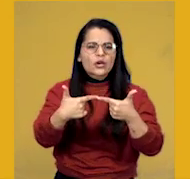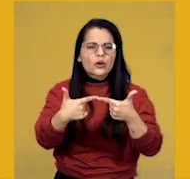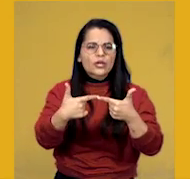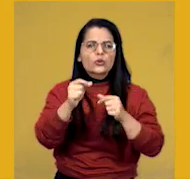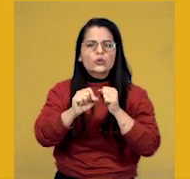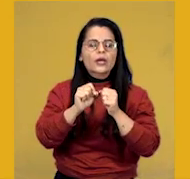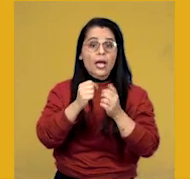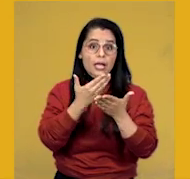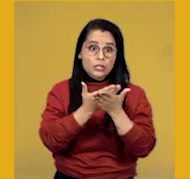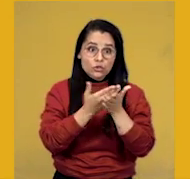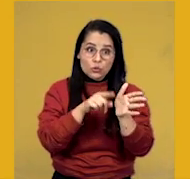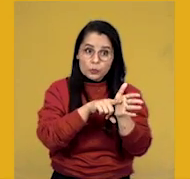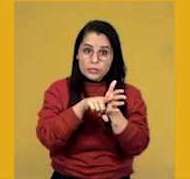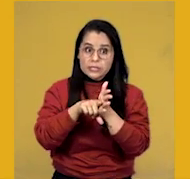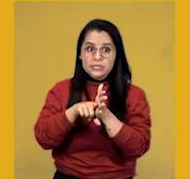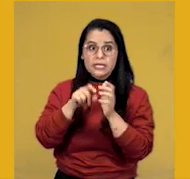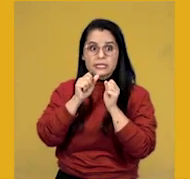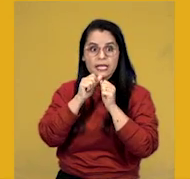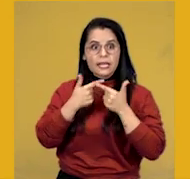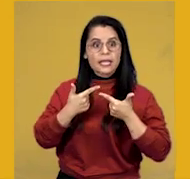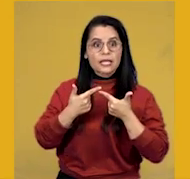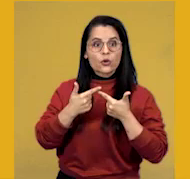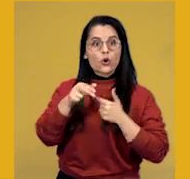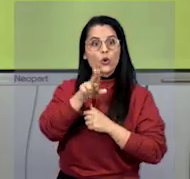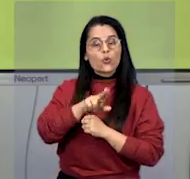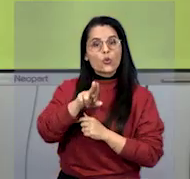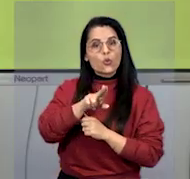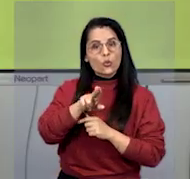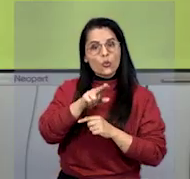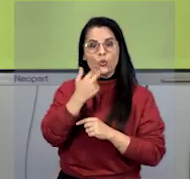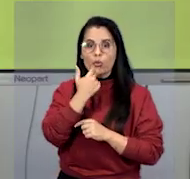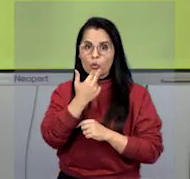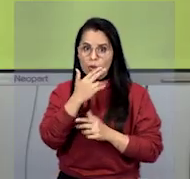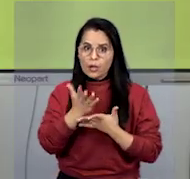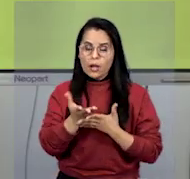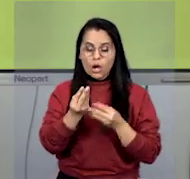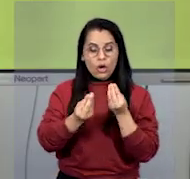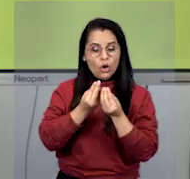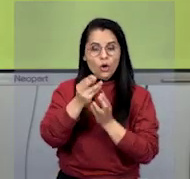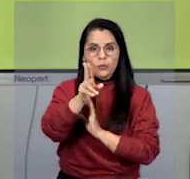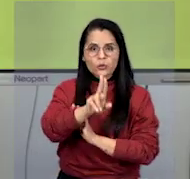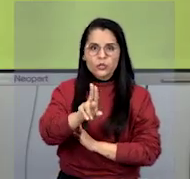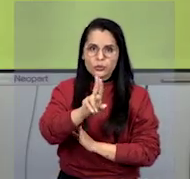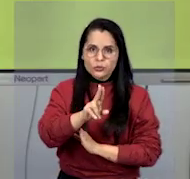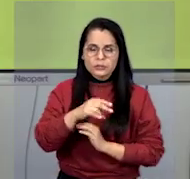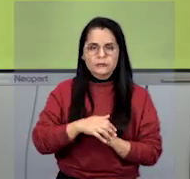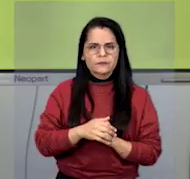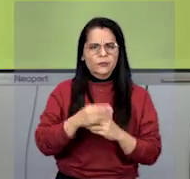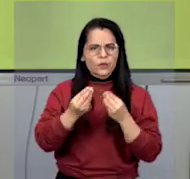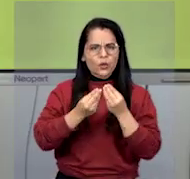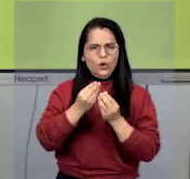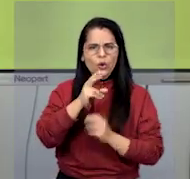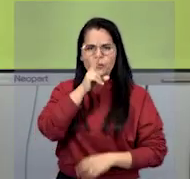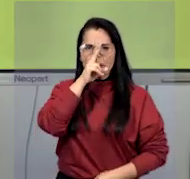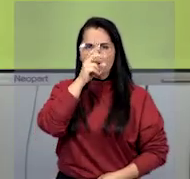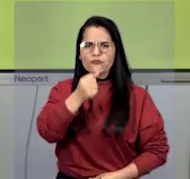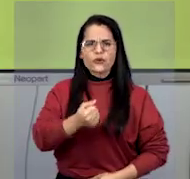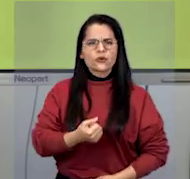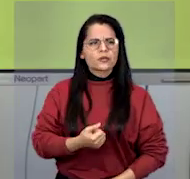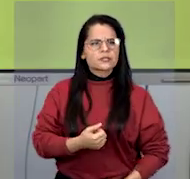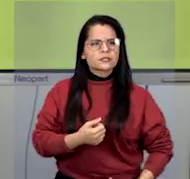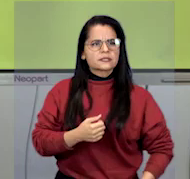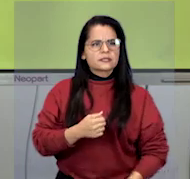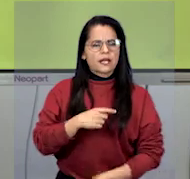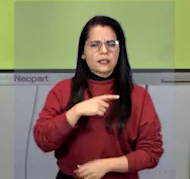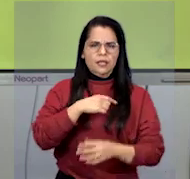a língua, né? O uso dela. Ele faz isso. Ele estuda a língua no seu uso, na sua força, ok? Na